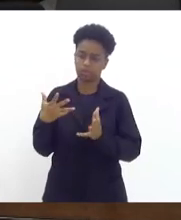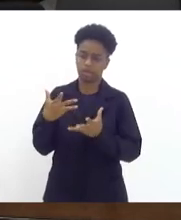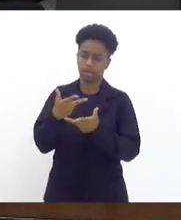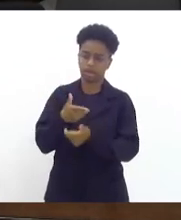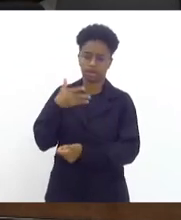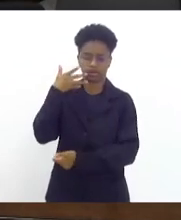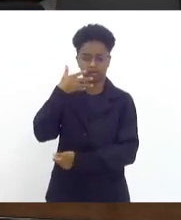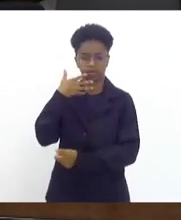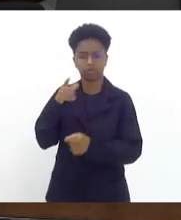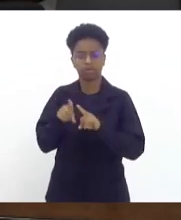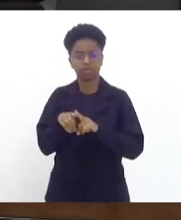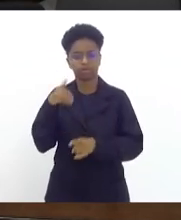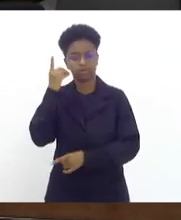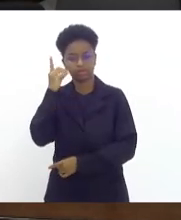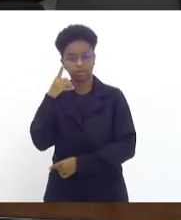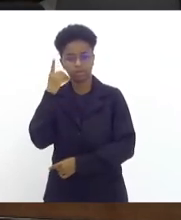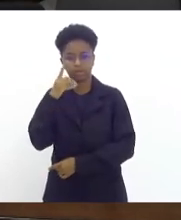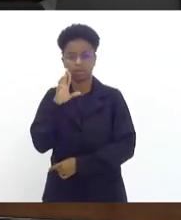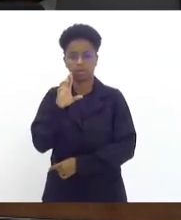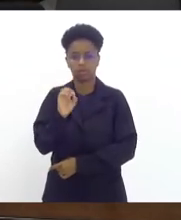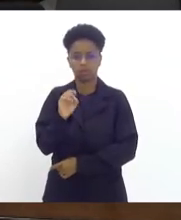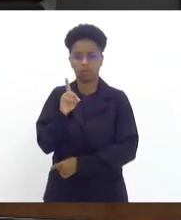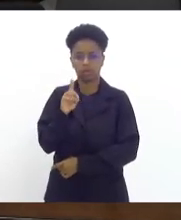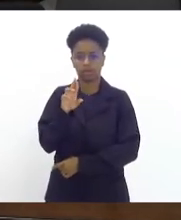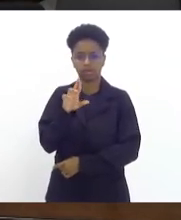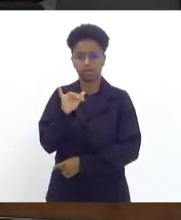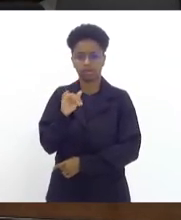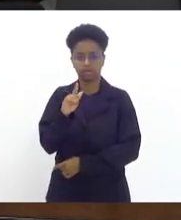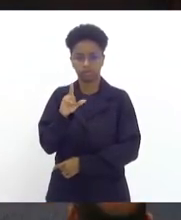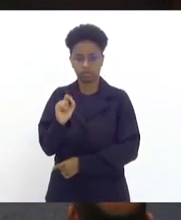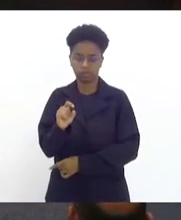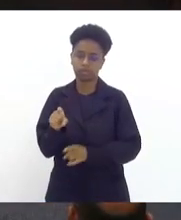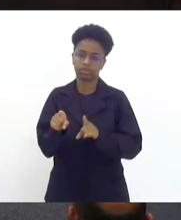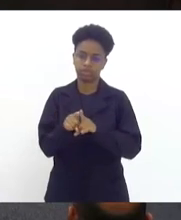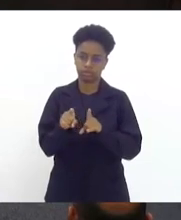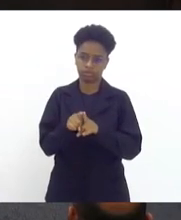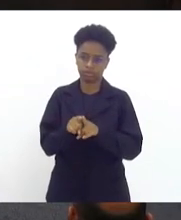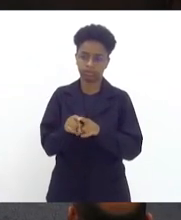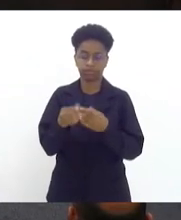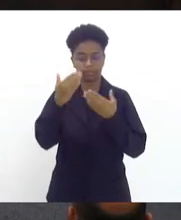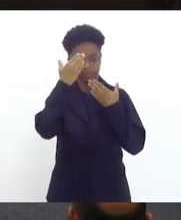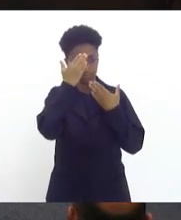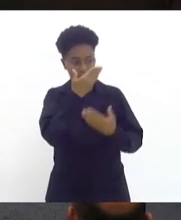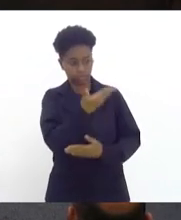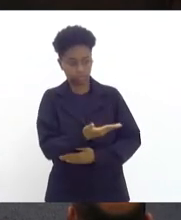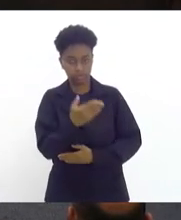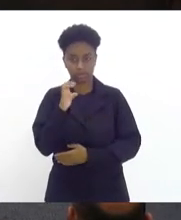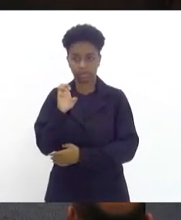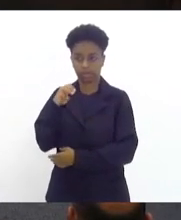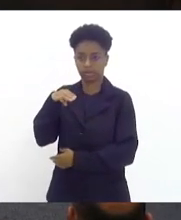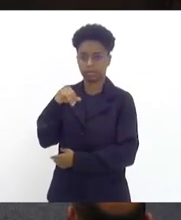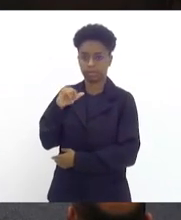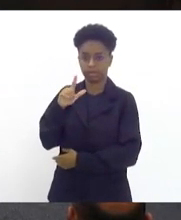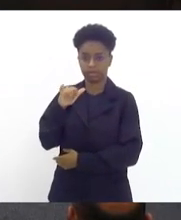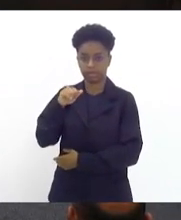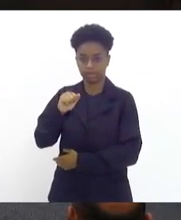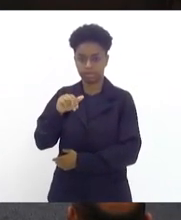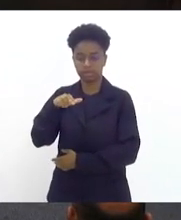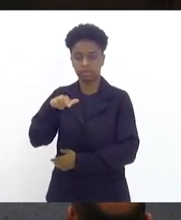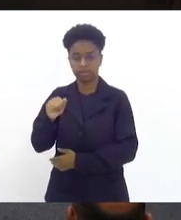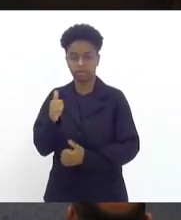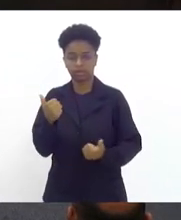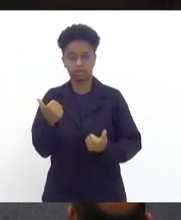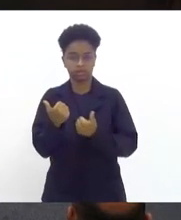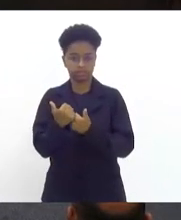do deputado Rodrigo Amorim não preciso nem dizer também da senhora Emiliana assessora do deputado